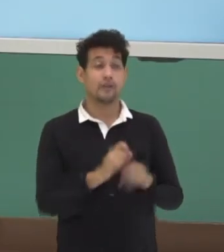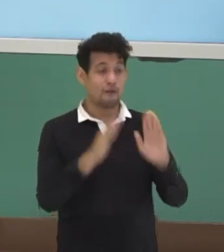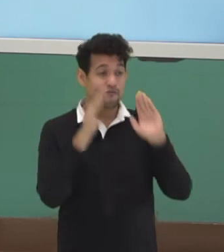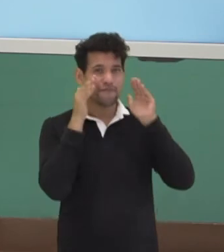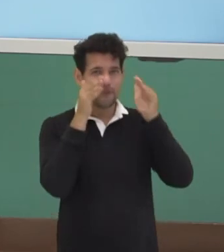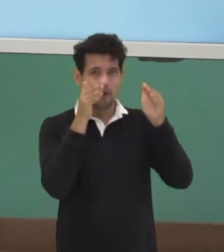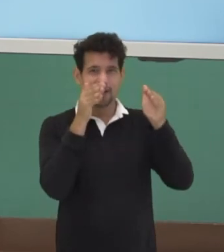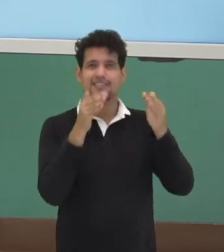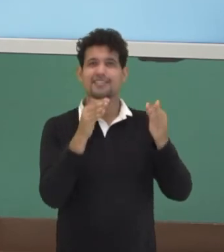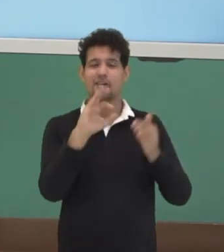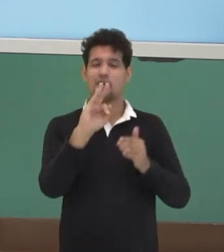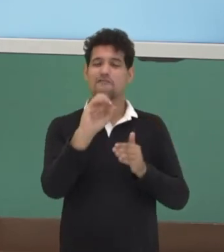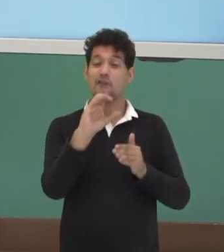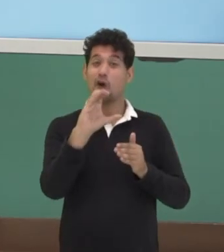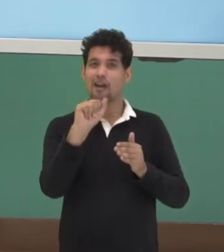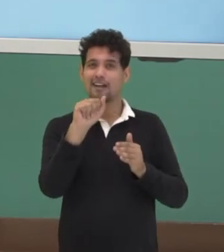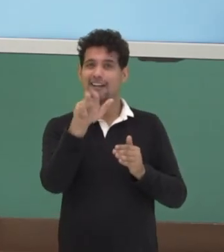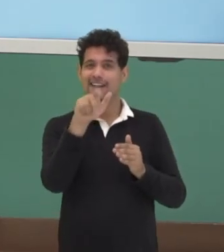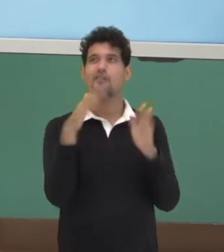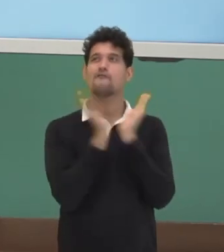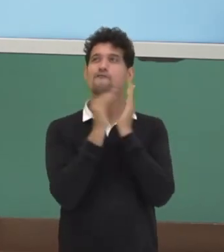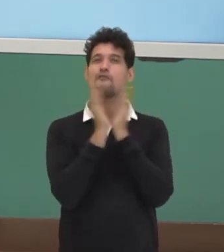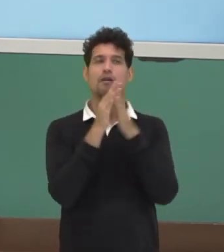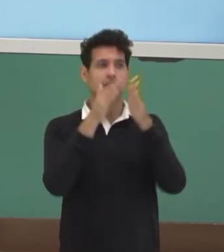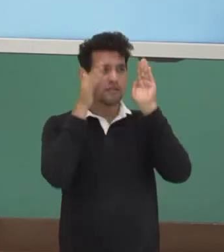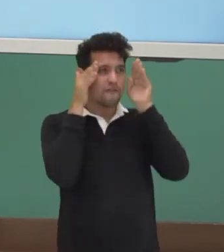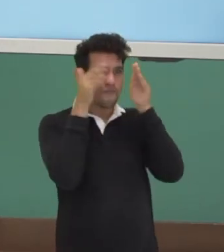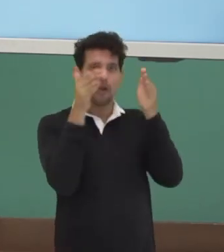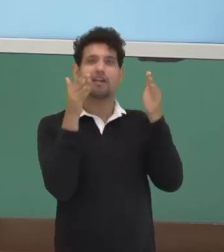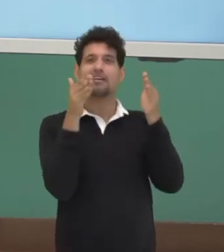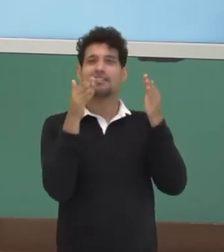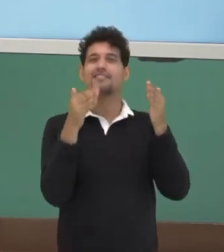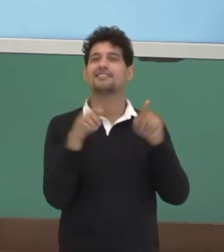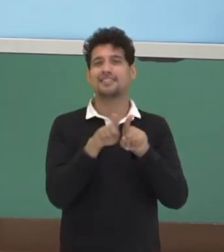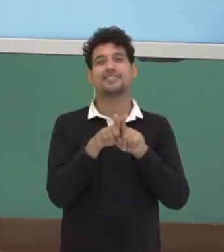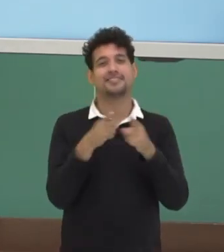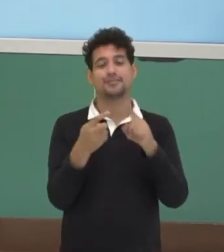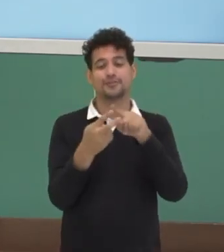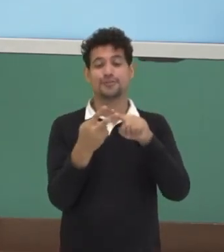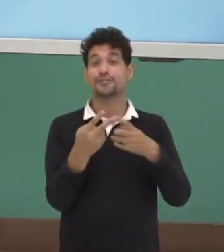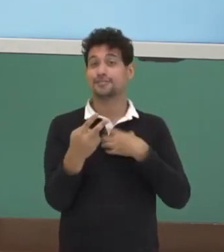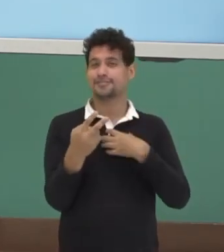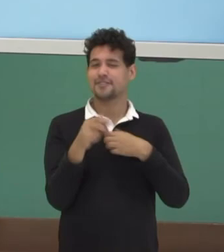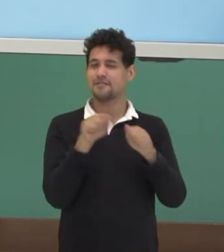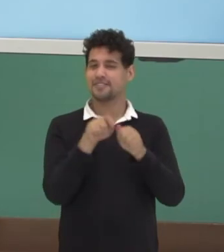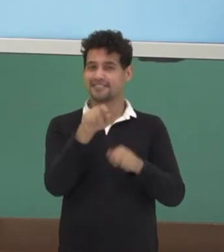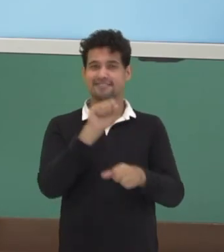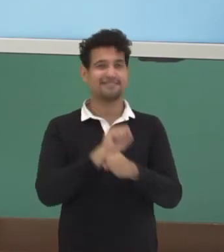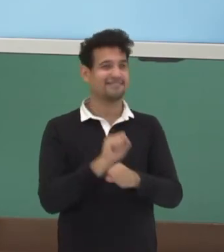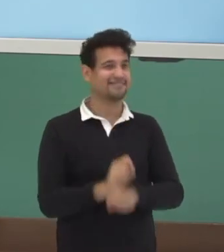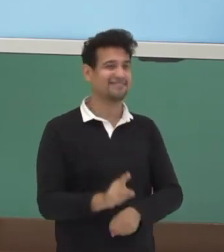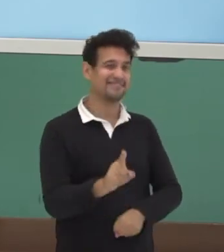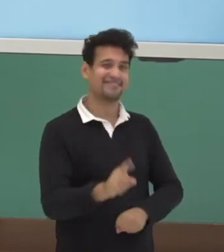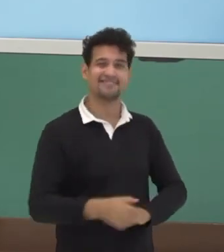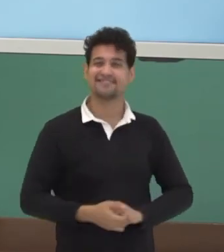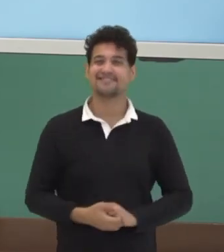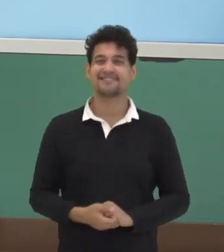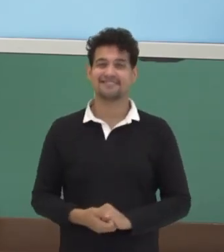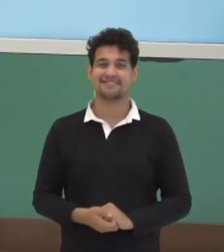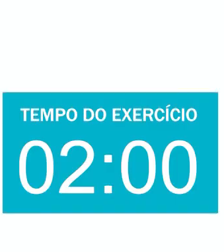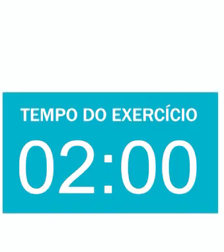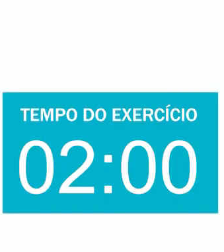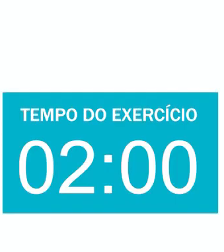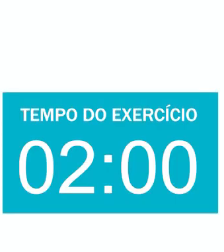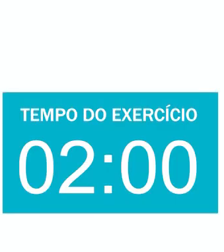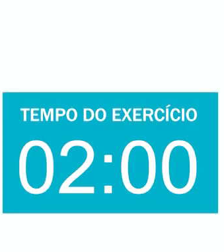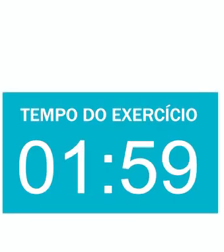nisso. Então, essa que é a ideia, a brincadeira, né? A ambiguidade. Faz aí. Eu te aguardo aqui.